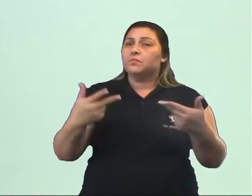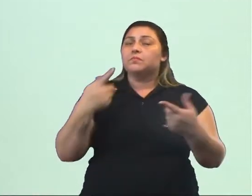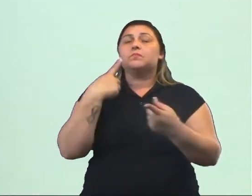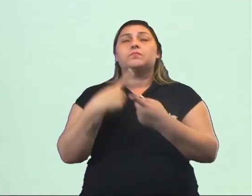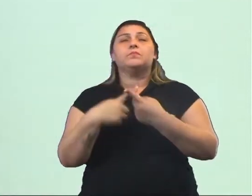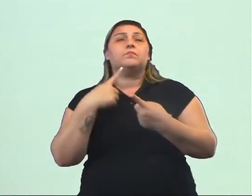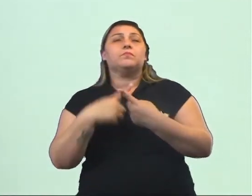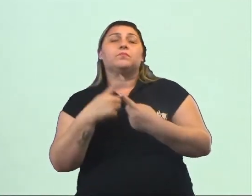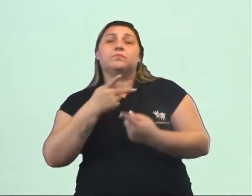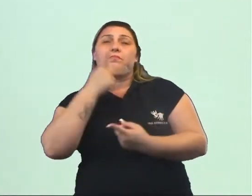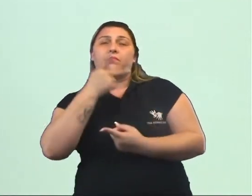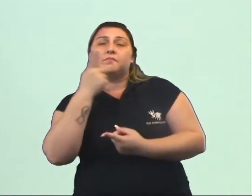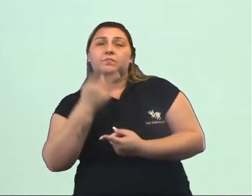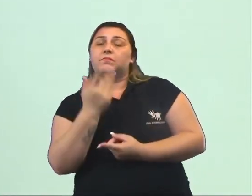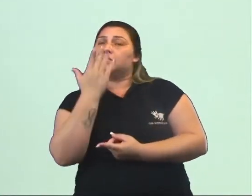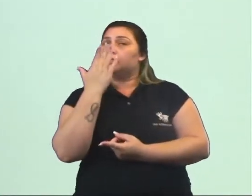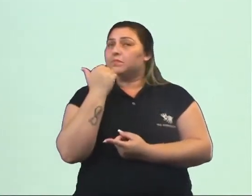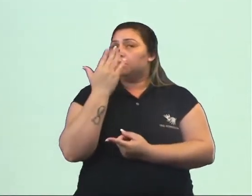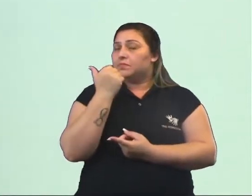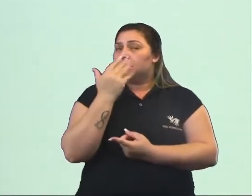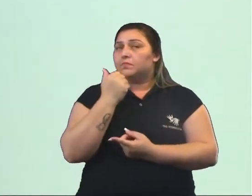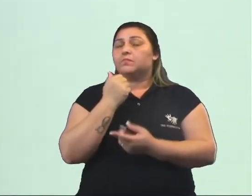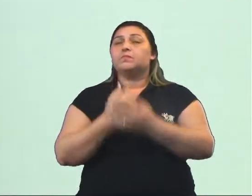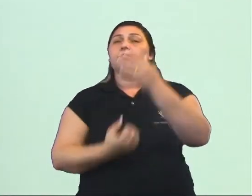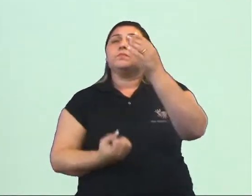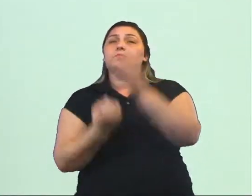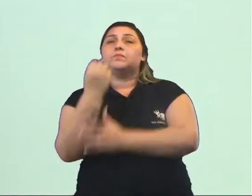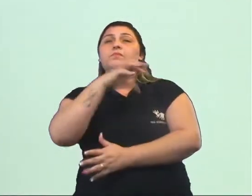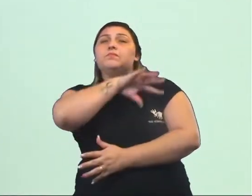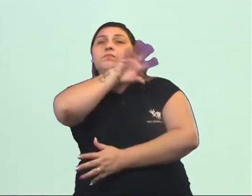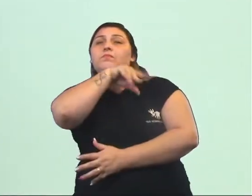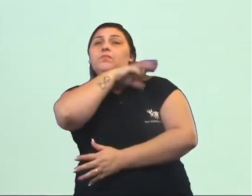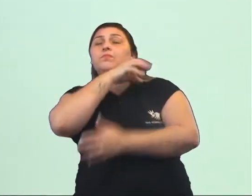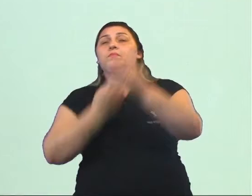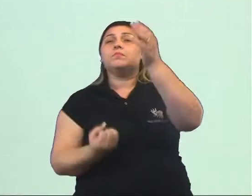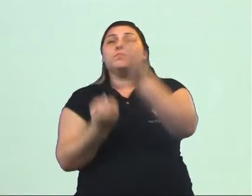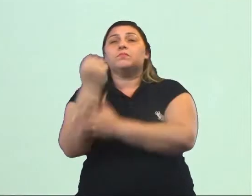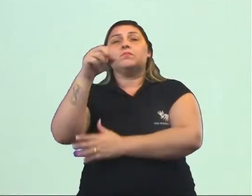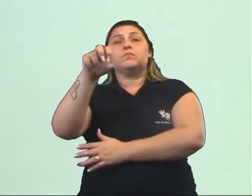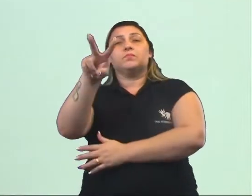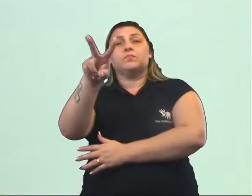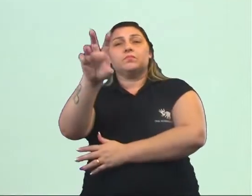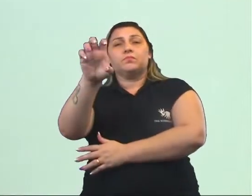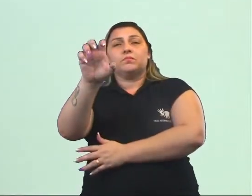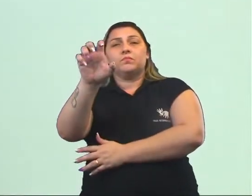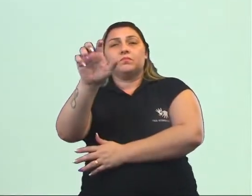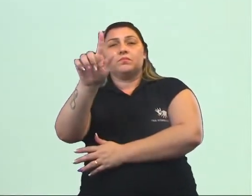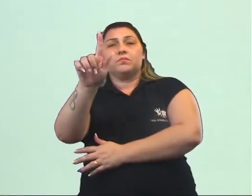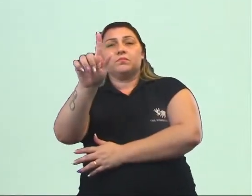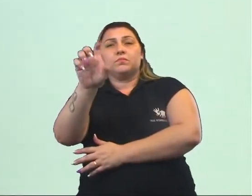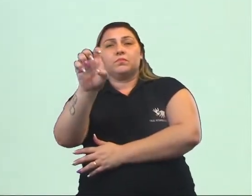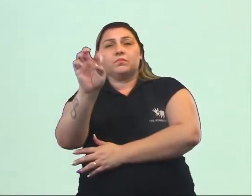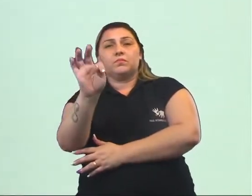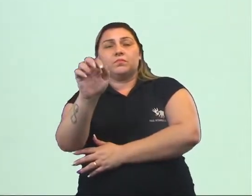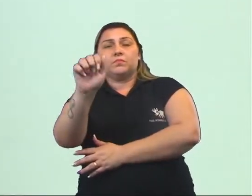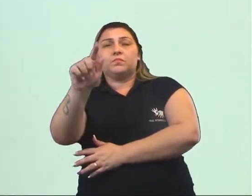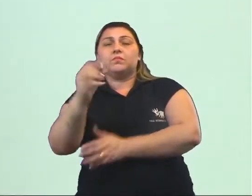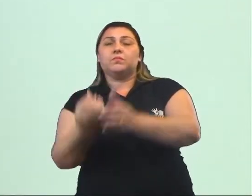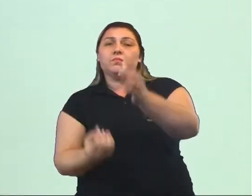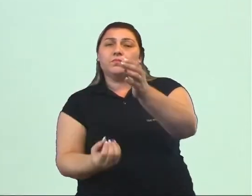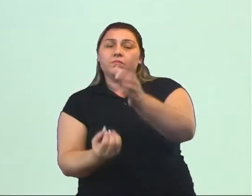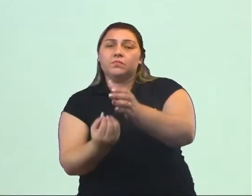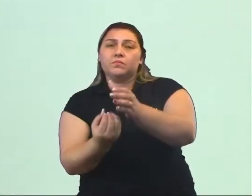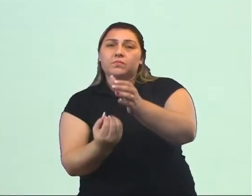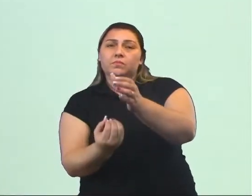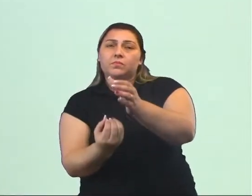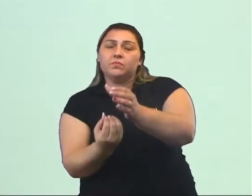que estamos falando ali que os alimentos de origem animal e de origem vegetal, pegam aí as matérias-primas de